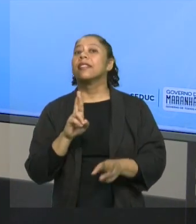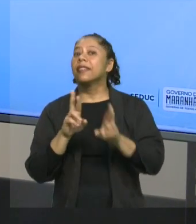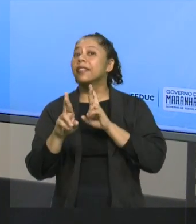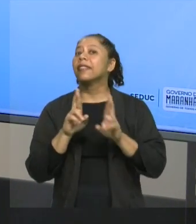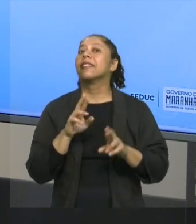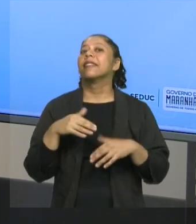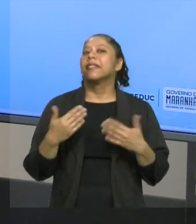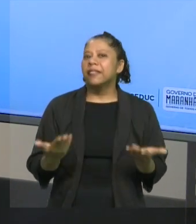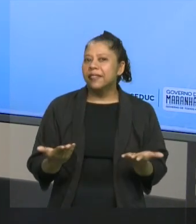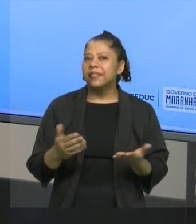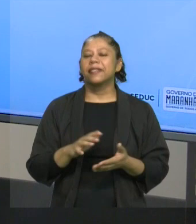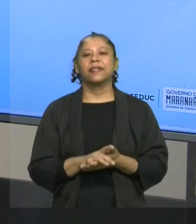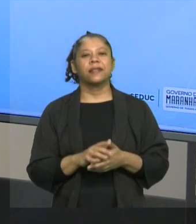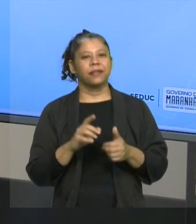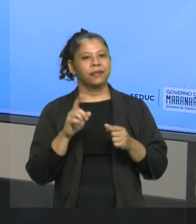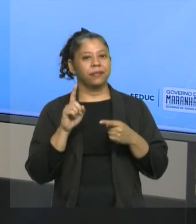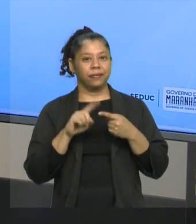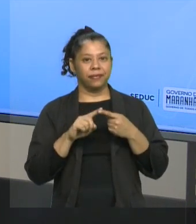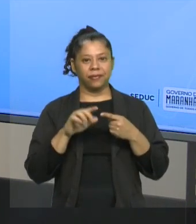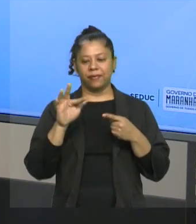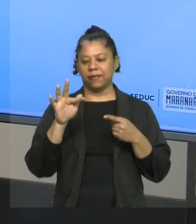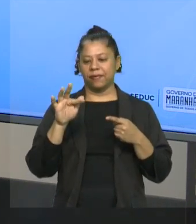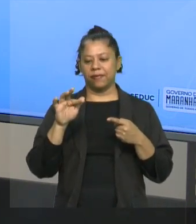são flechas,